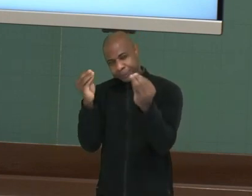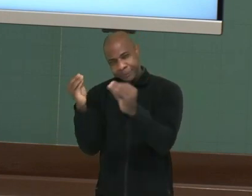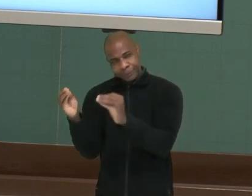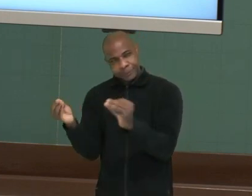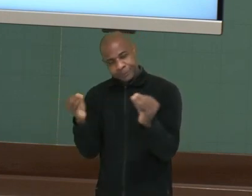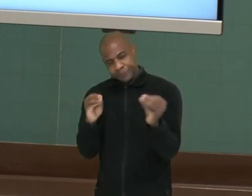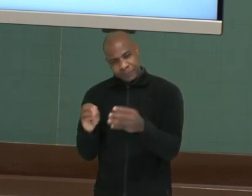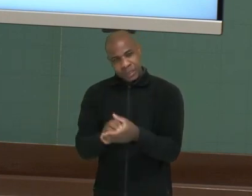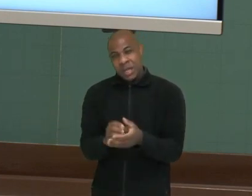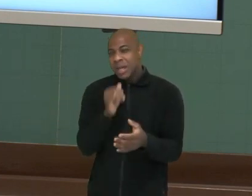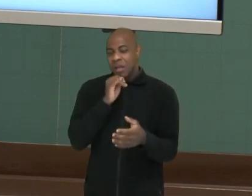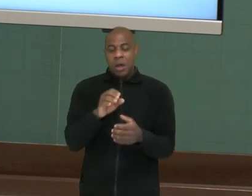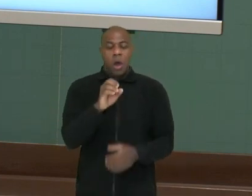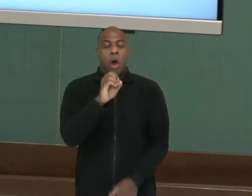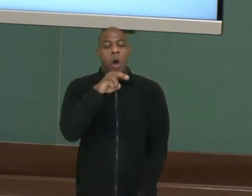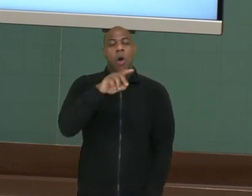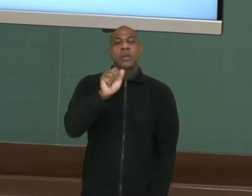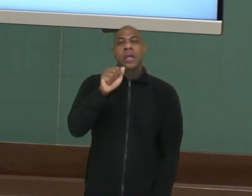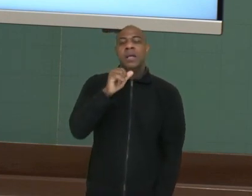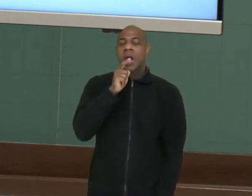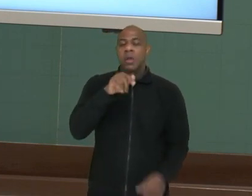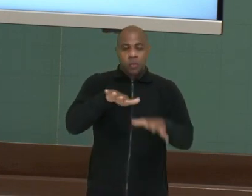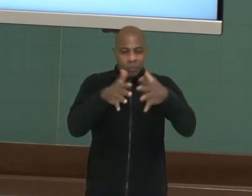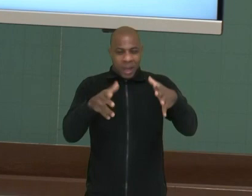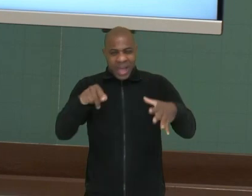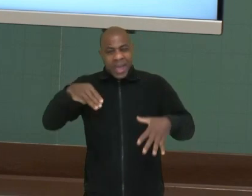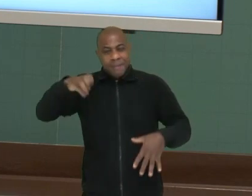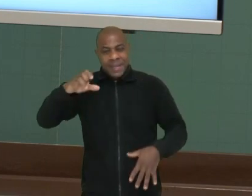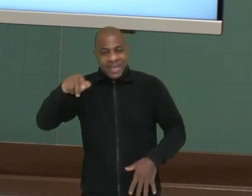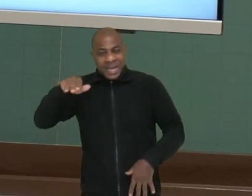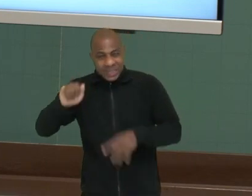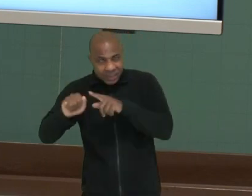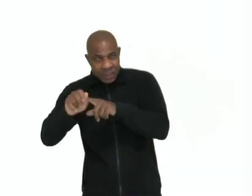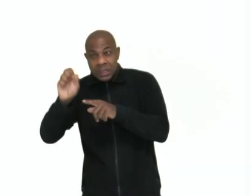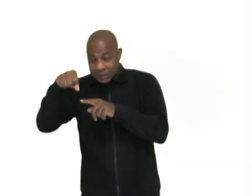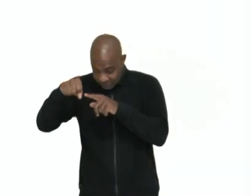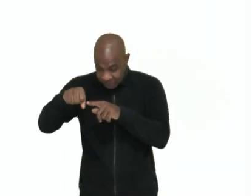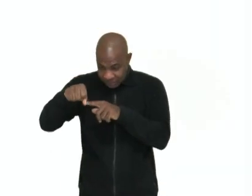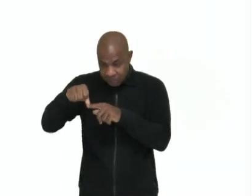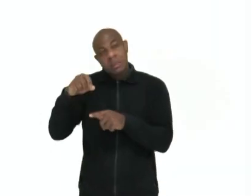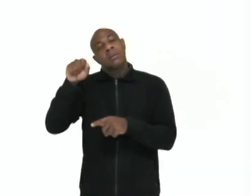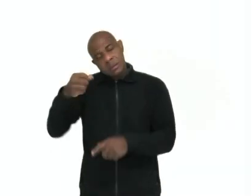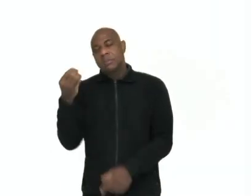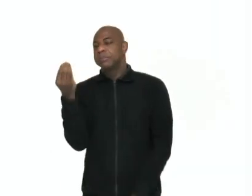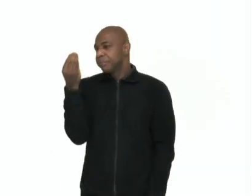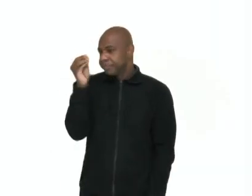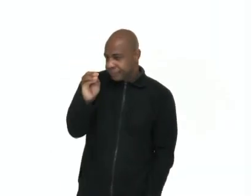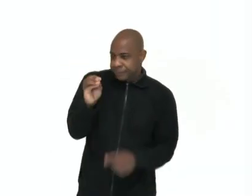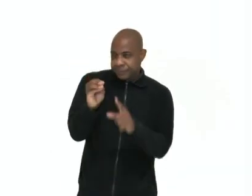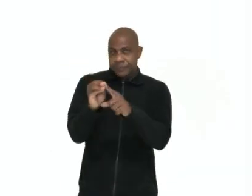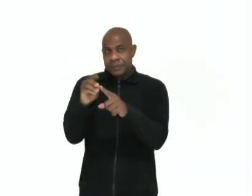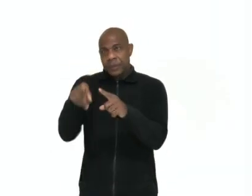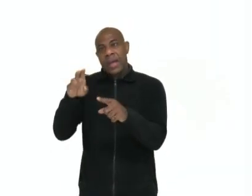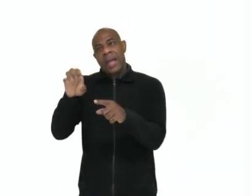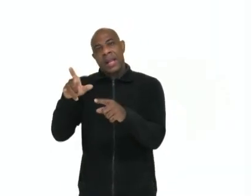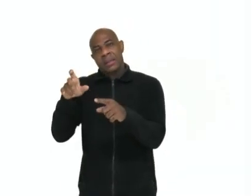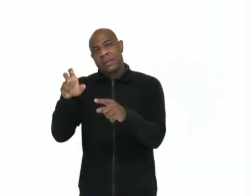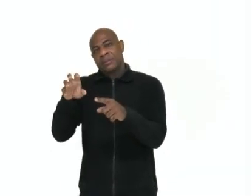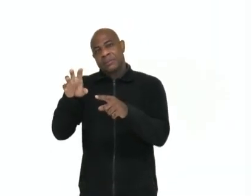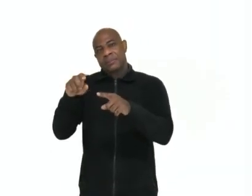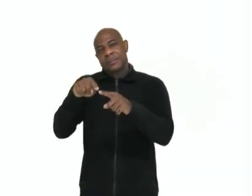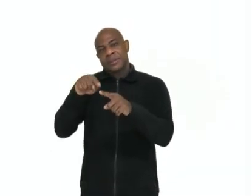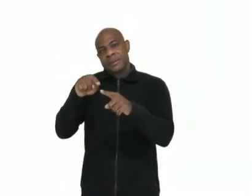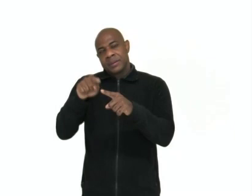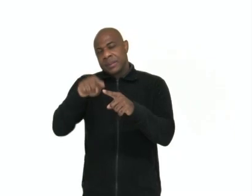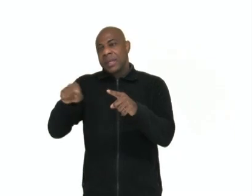As ondas do mar, pessoal, é mecânica? Sim. Se ela é mecânica, ela não pode ser eletromagnética, não é verdade? Ela